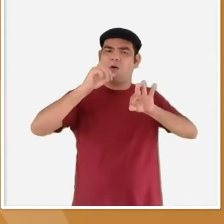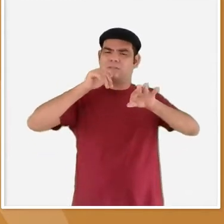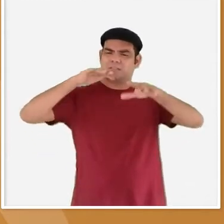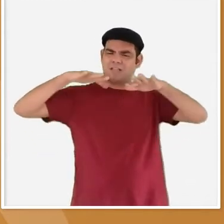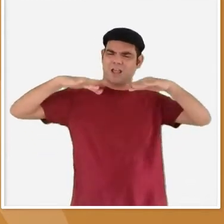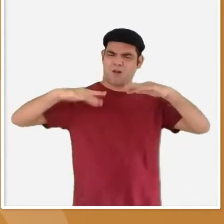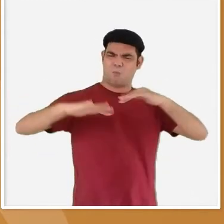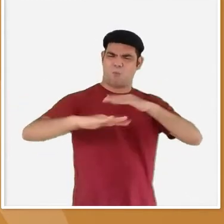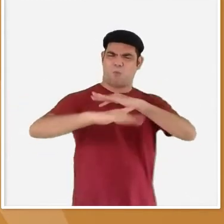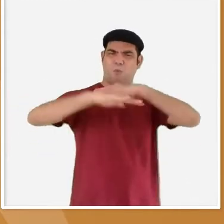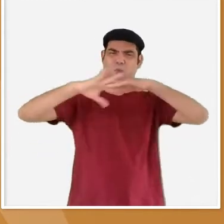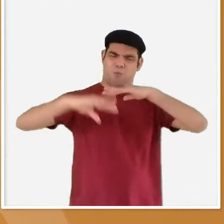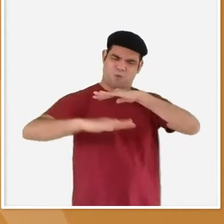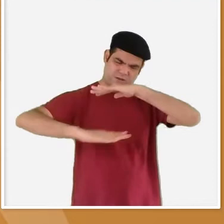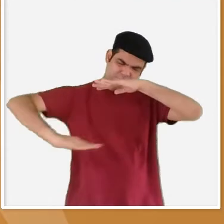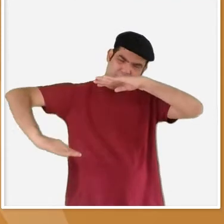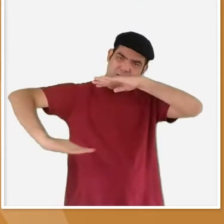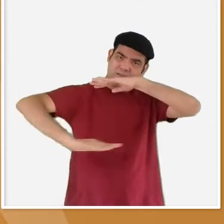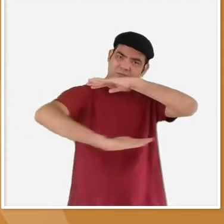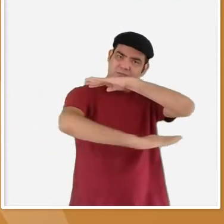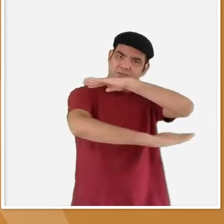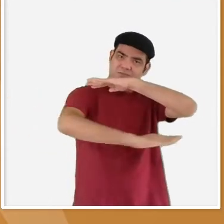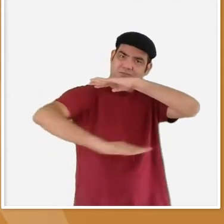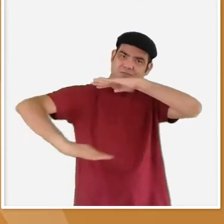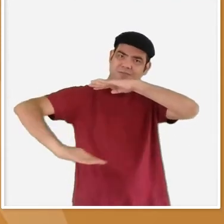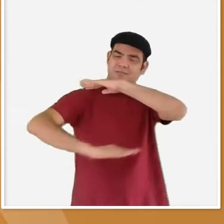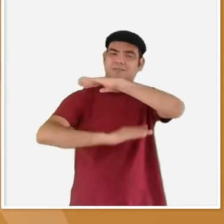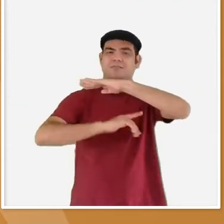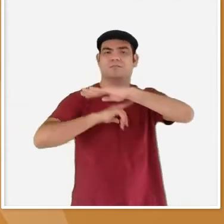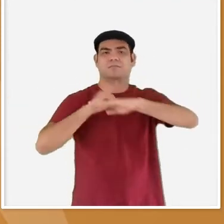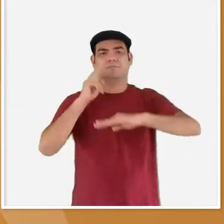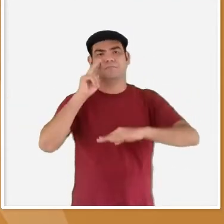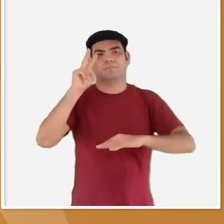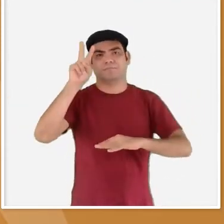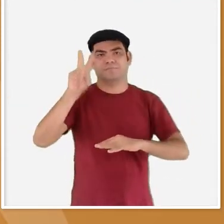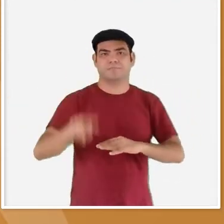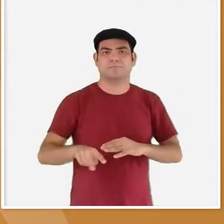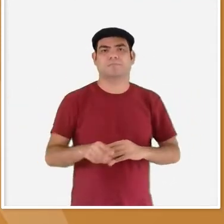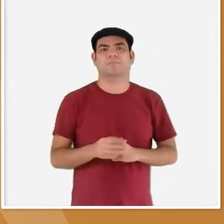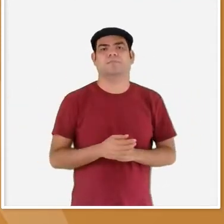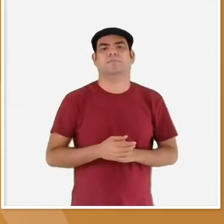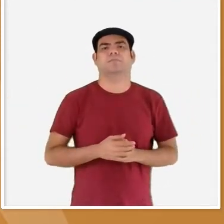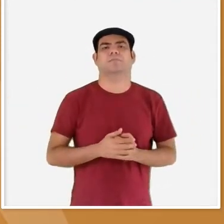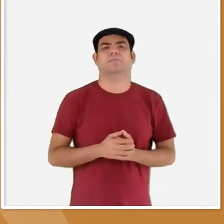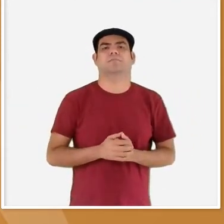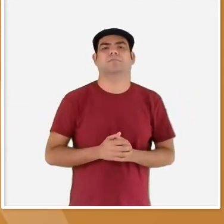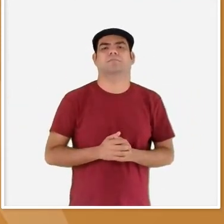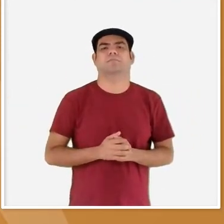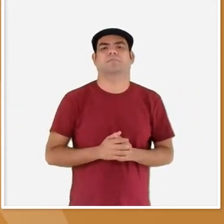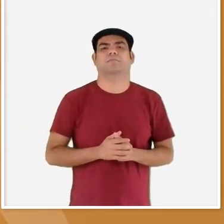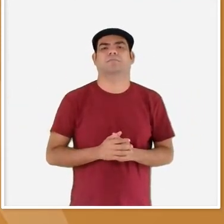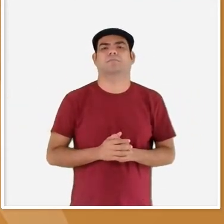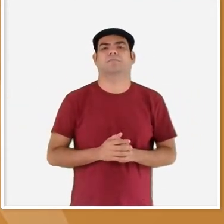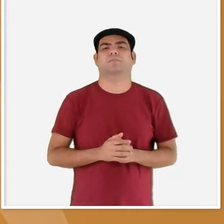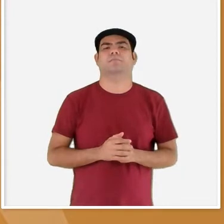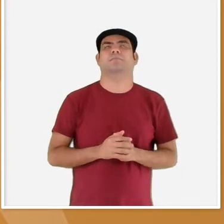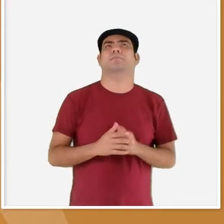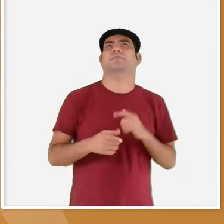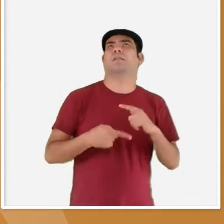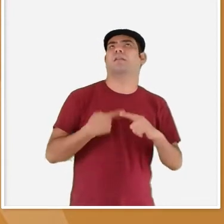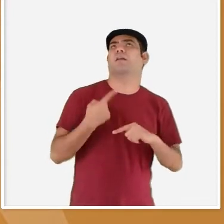a placa de Cocos, né? A placa do Caribe aqui, a placa